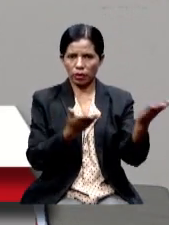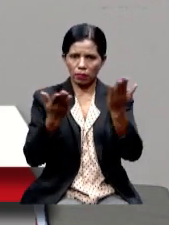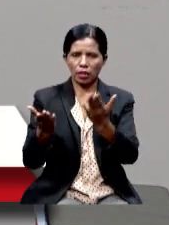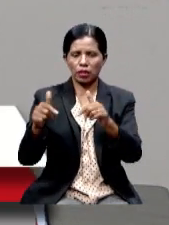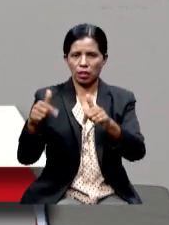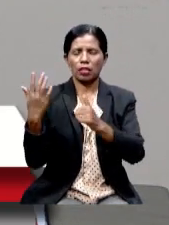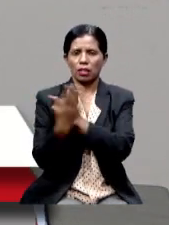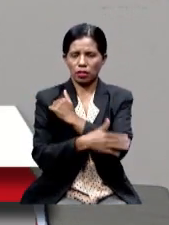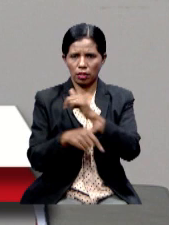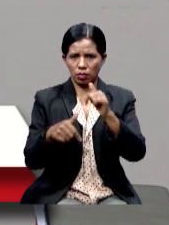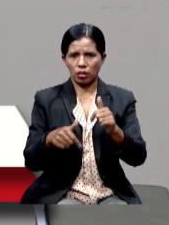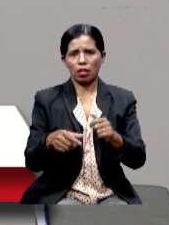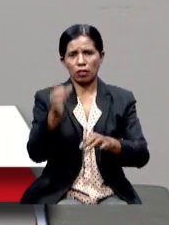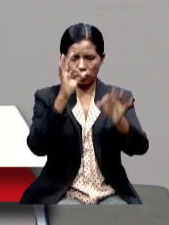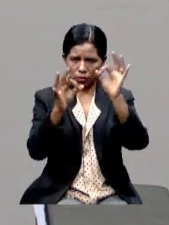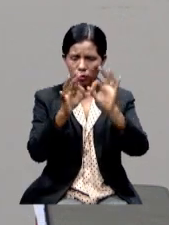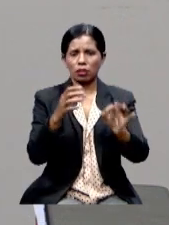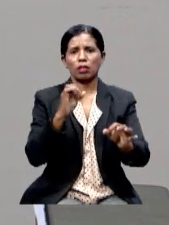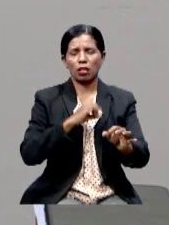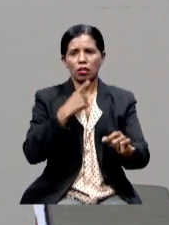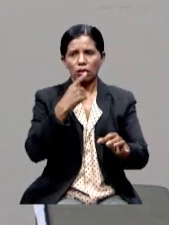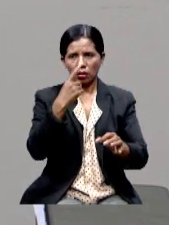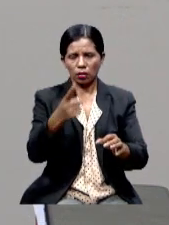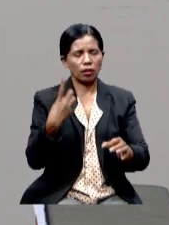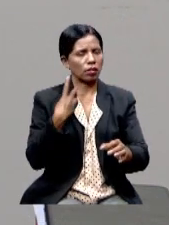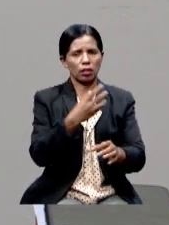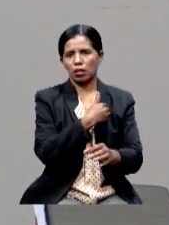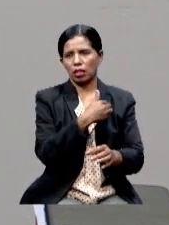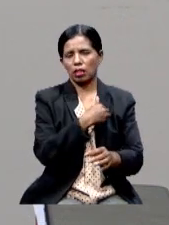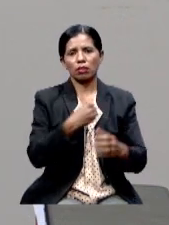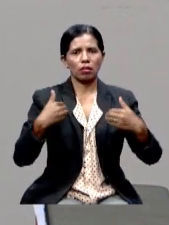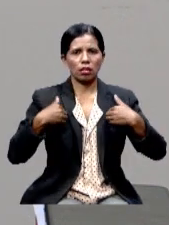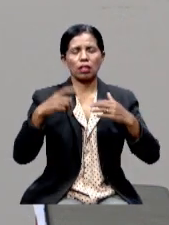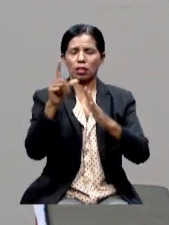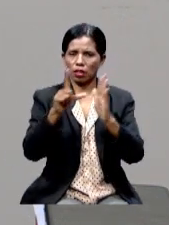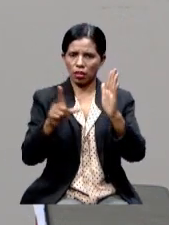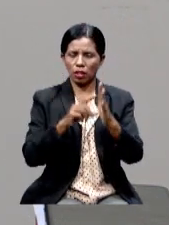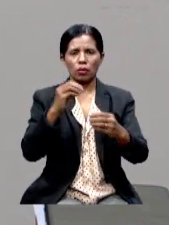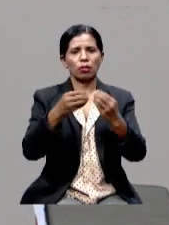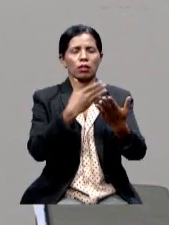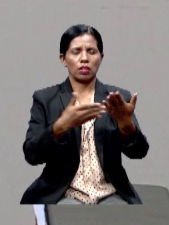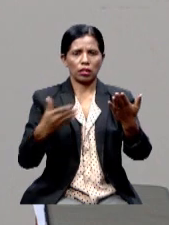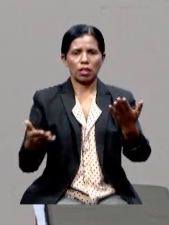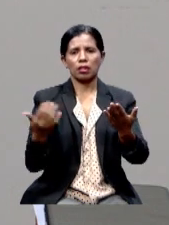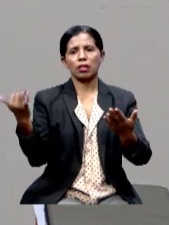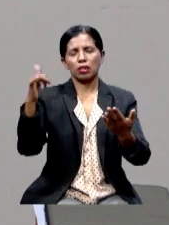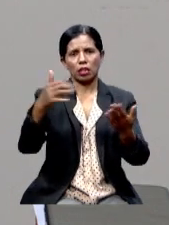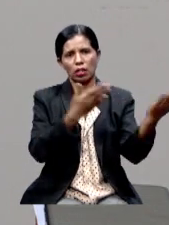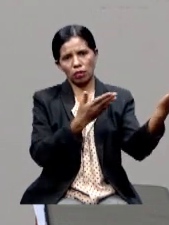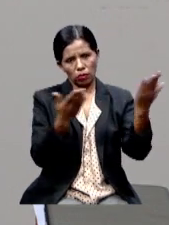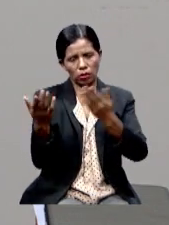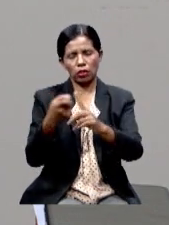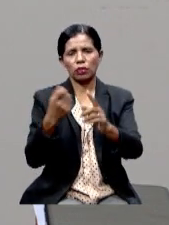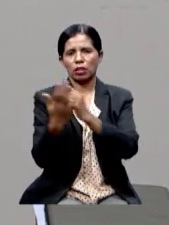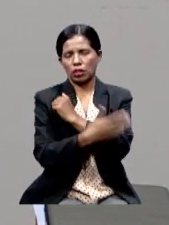honesto, honesto, ele está a colher, que está a ter o embora, que está a sedau que a padrão para produto e importação, exportação, para